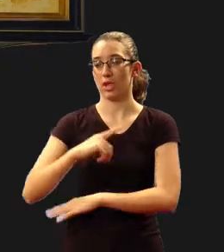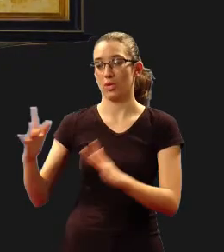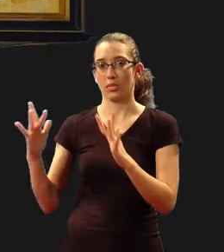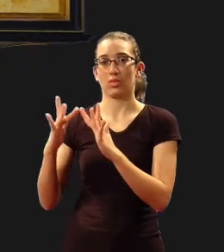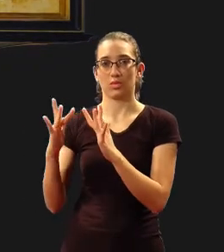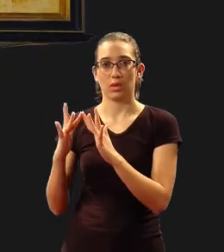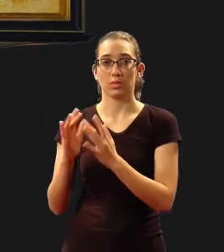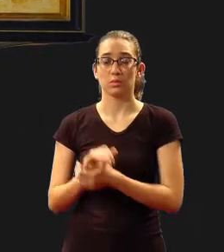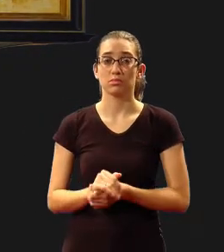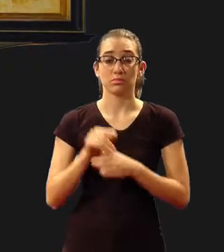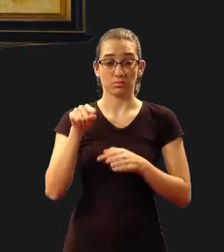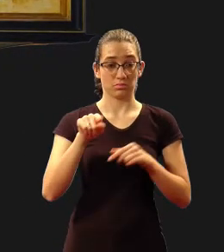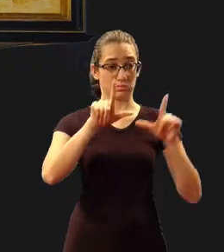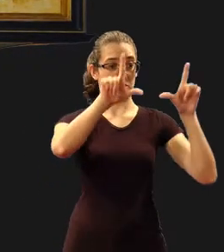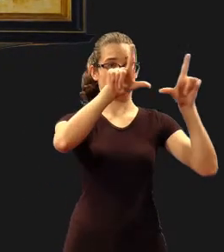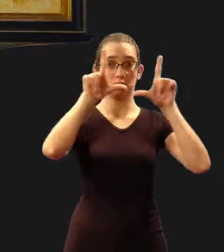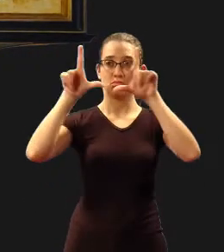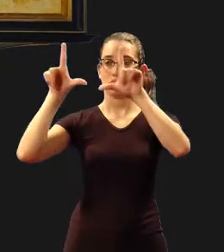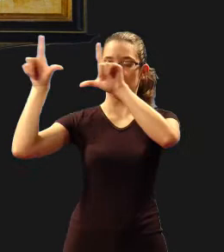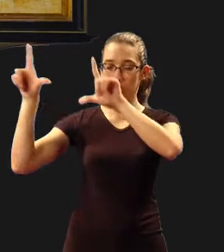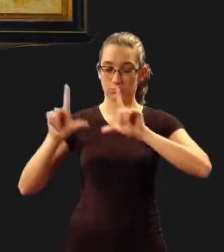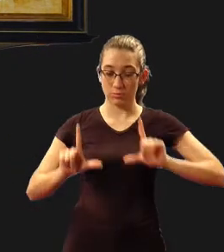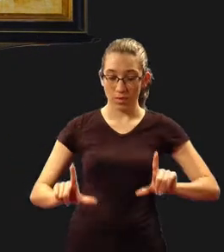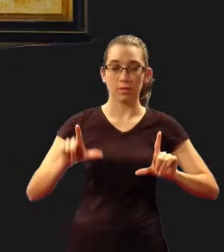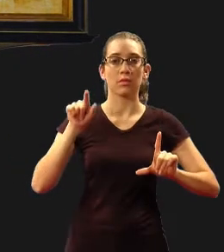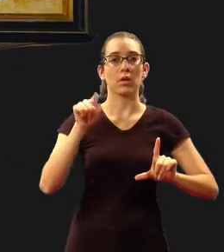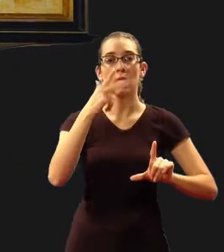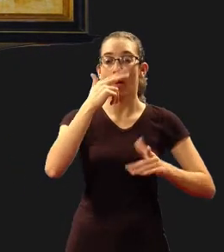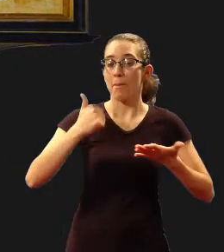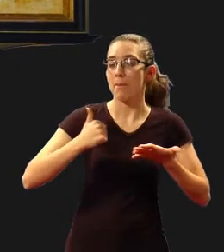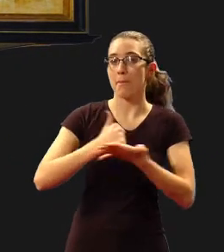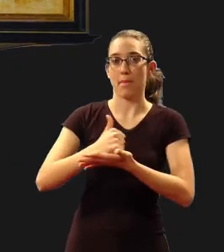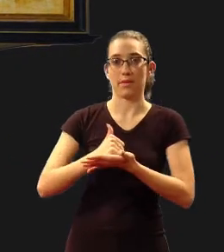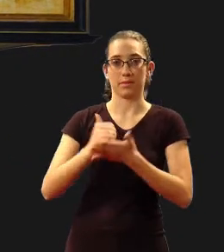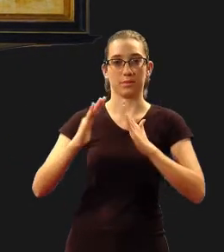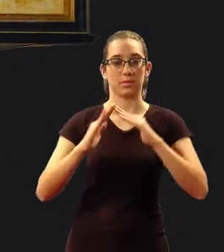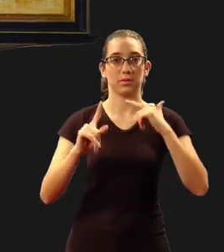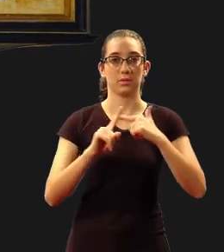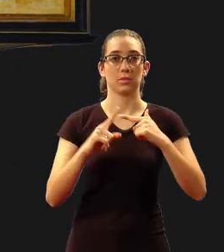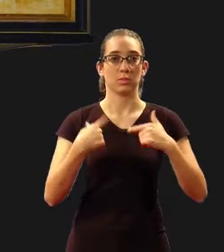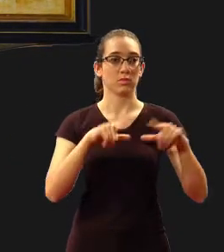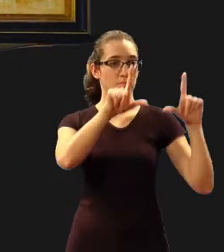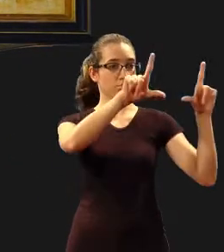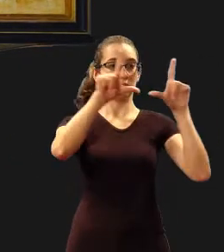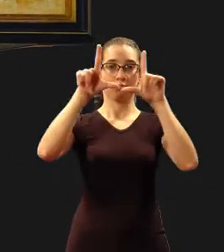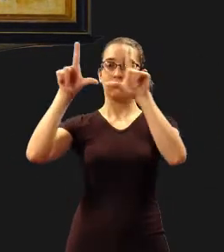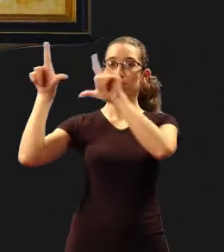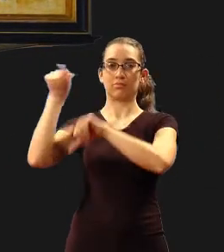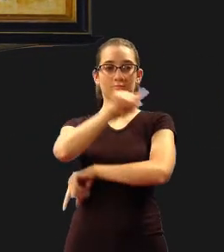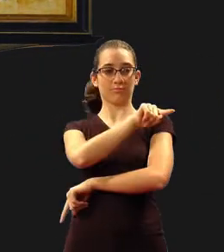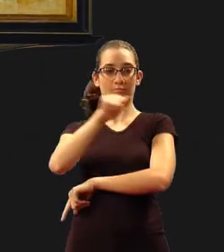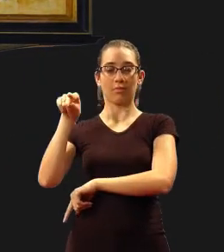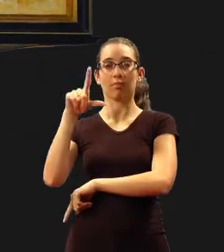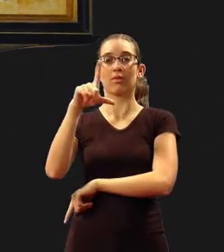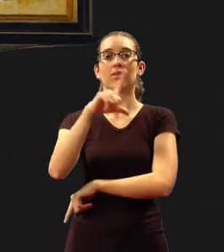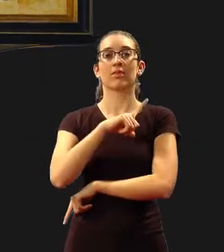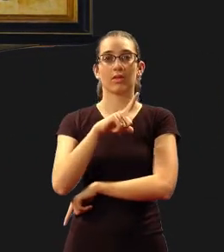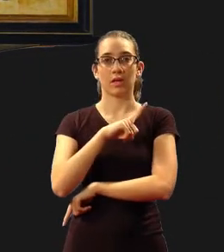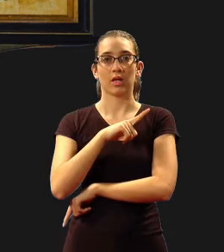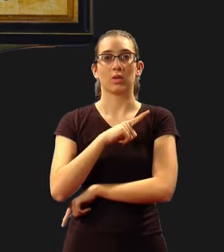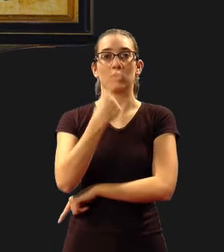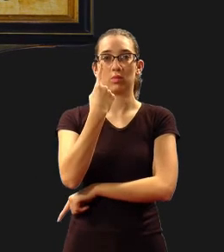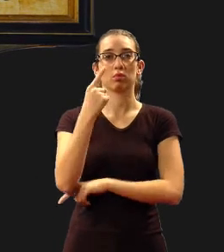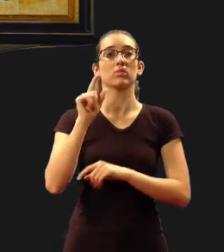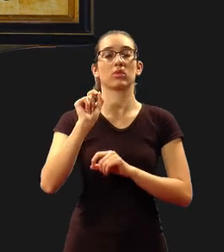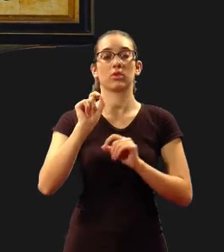Esse quadro é a base da igreja, que aparece depois com 3 quadros em cima dessa